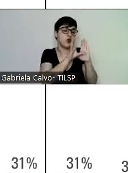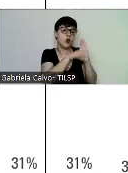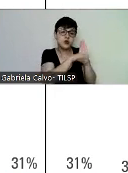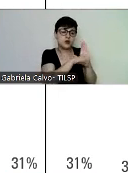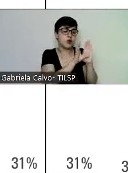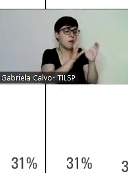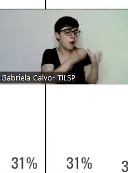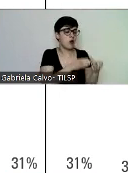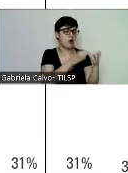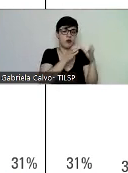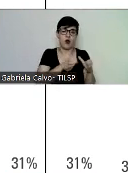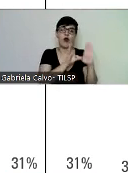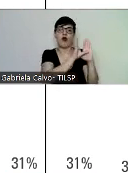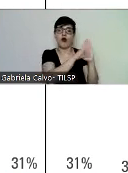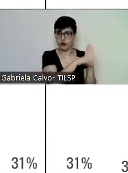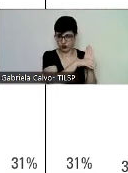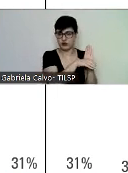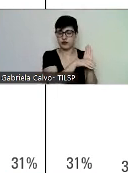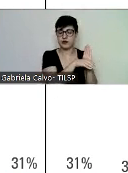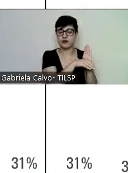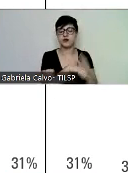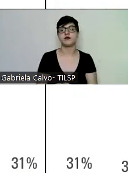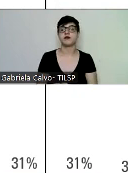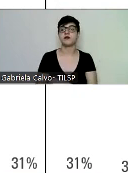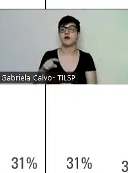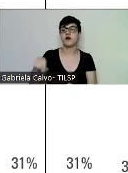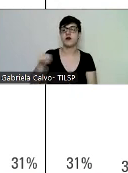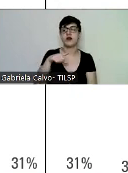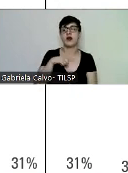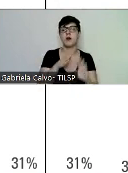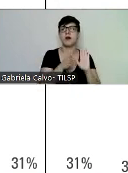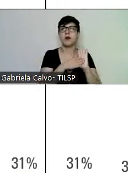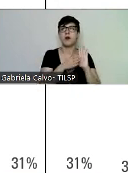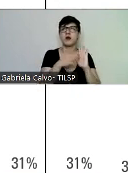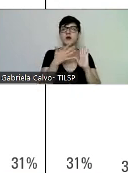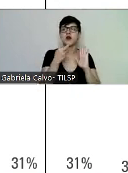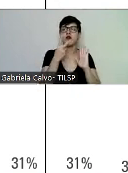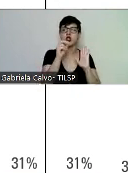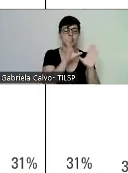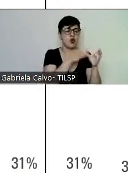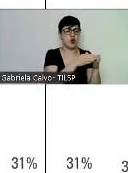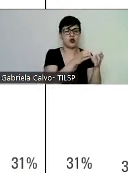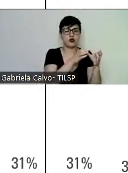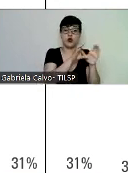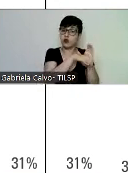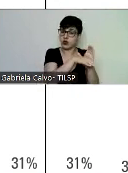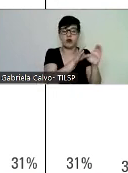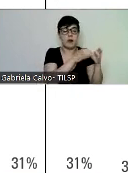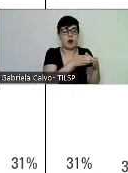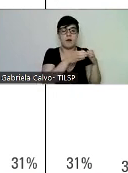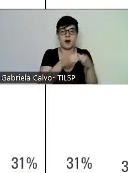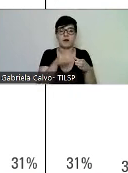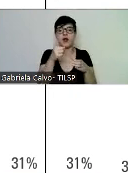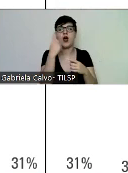definição e os comitês foram convidados a propor até 20 termos chave e aqui alguns que aparecem